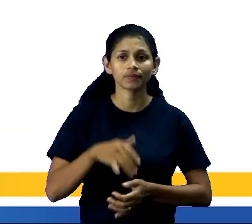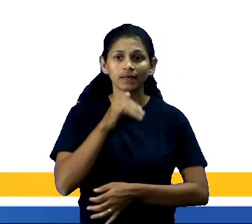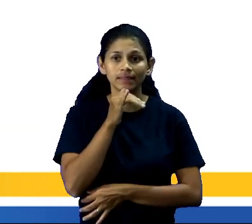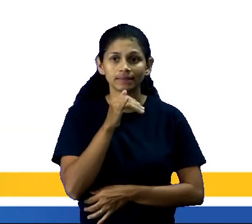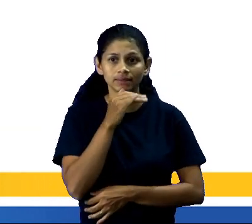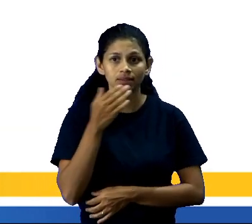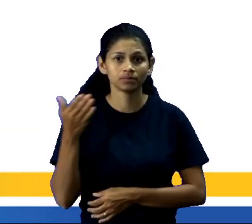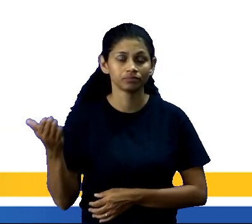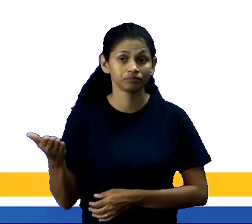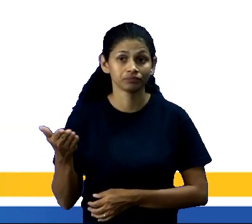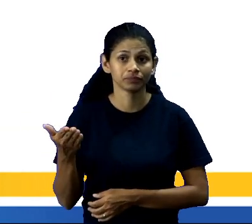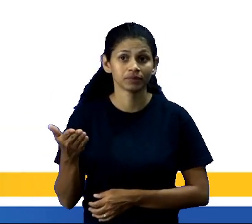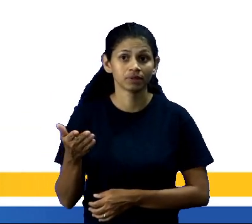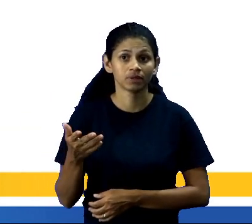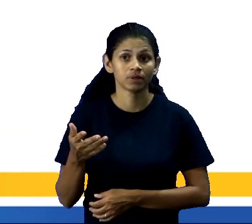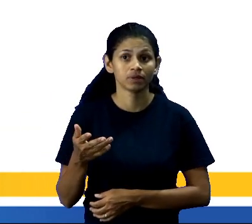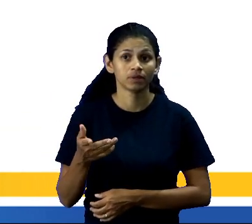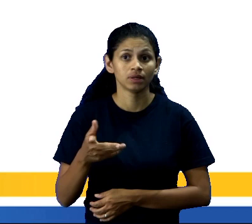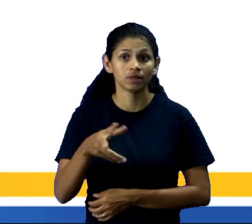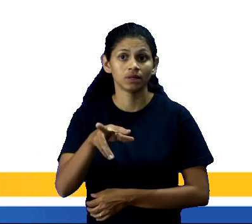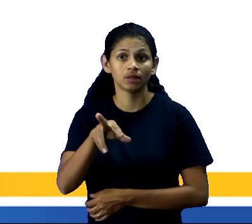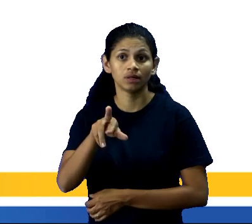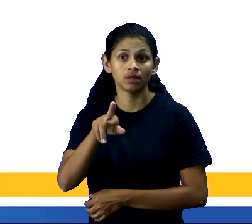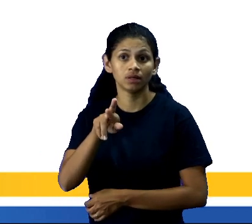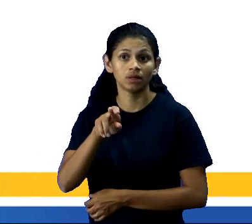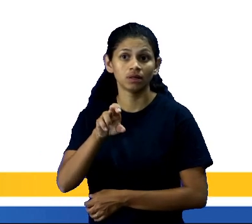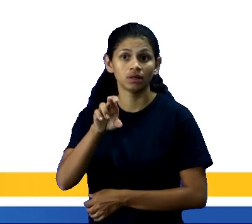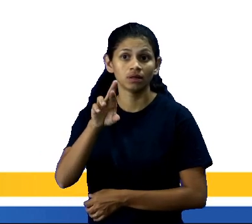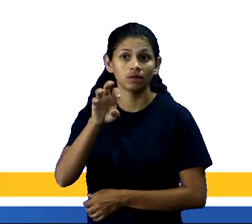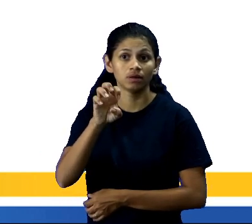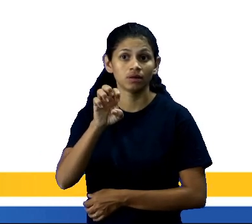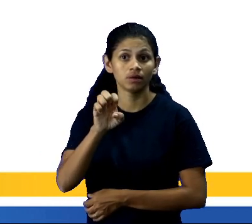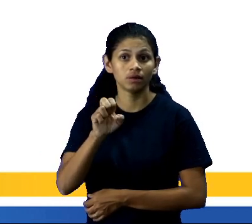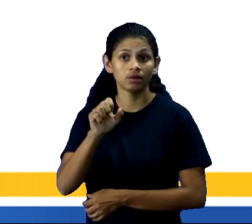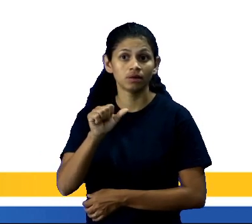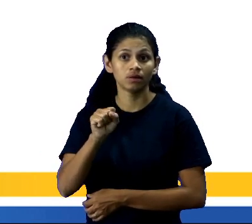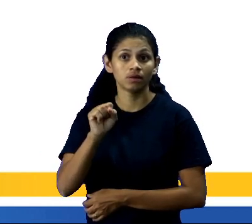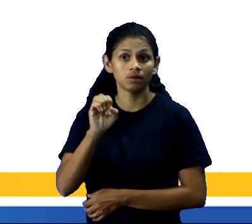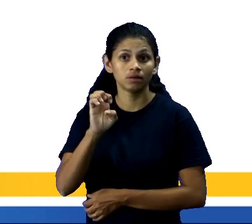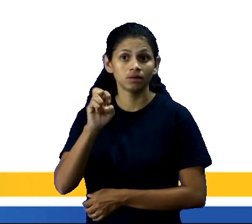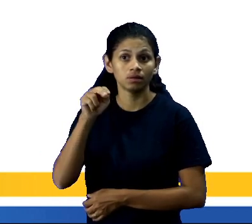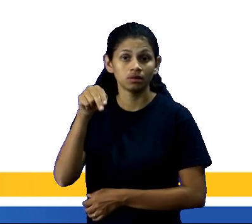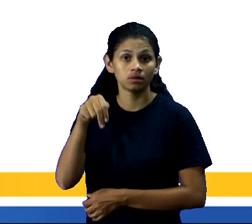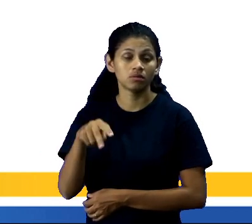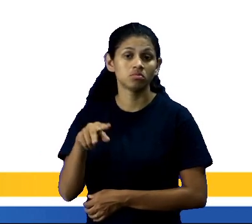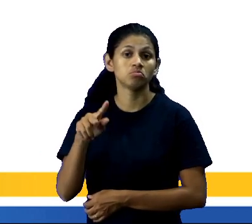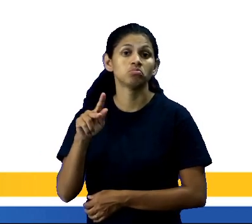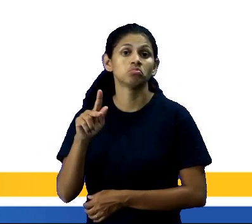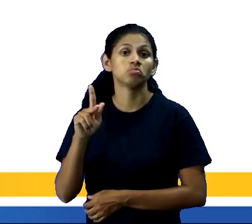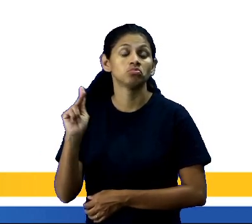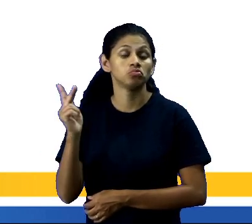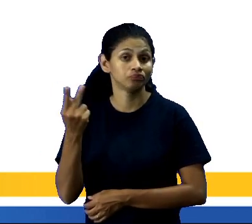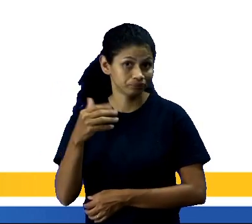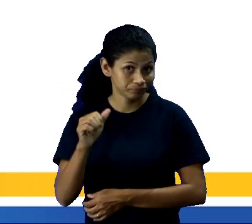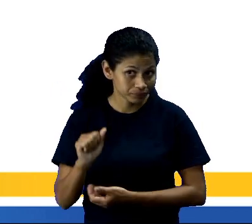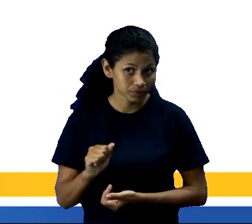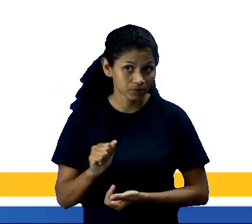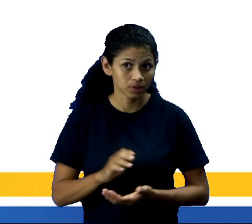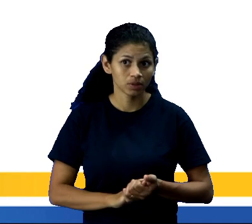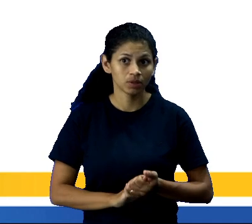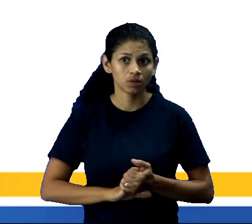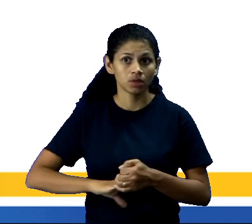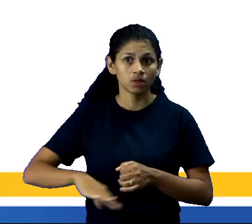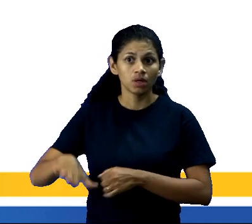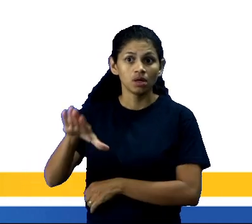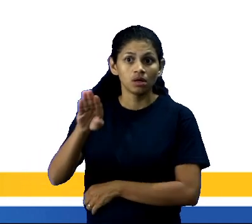só, resenhas é um gênero textual que as pessoas acabam avaliando uma obra, falando sobre ela. Blogs